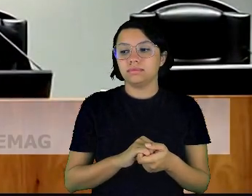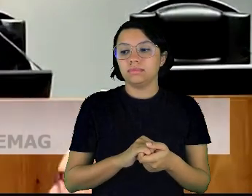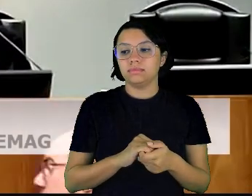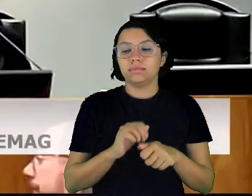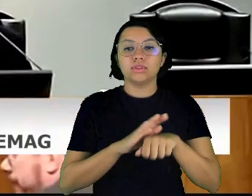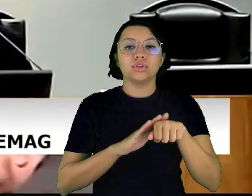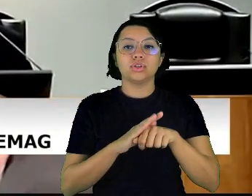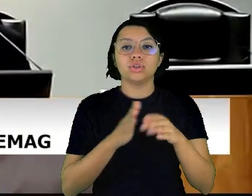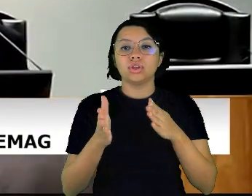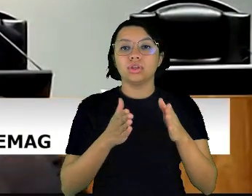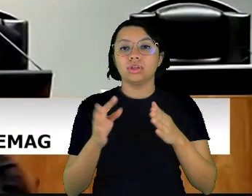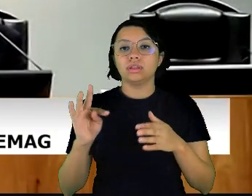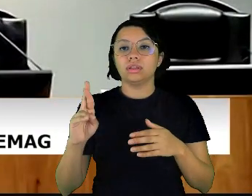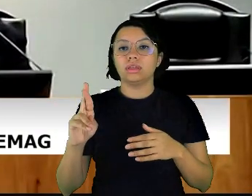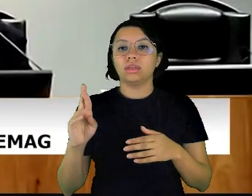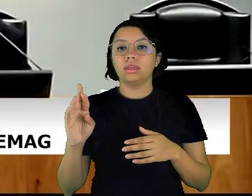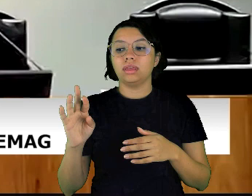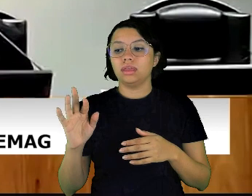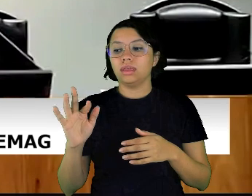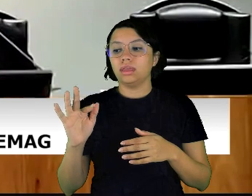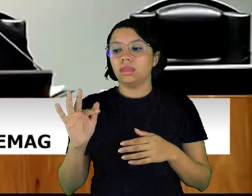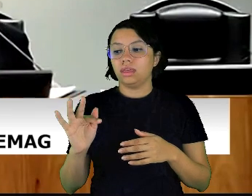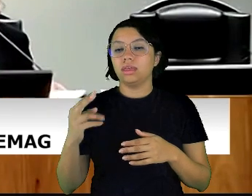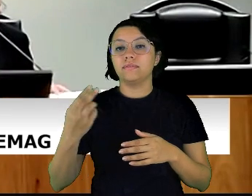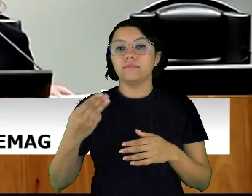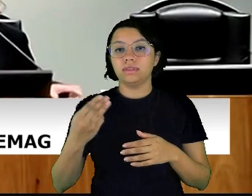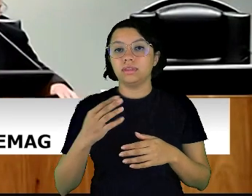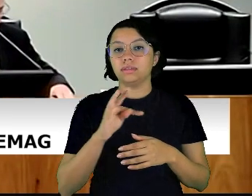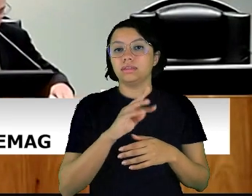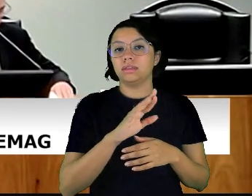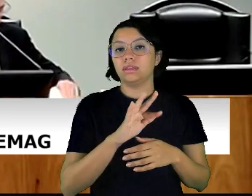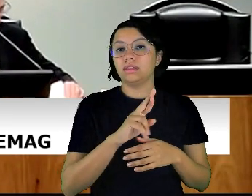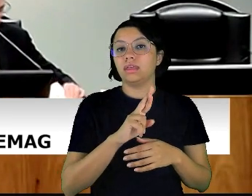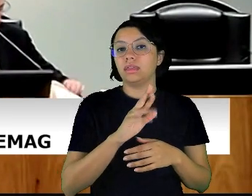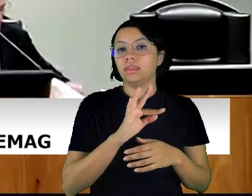Diálogos entre TRF3 e TRT2. Agora,